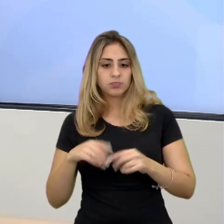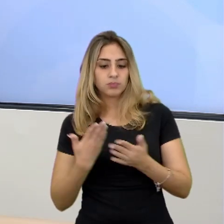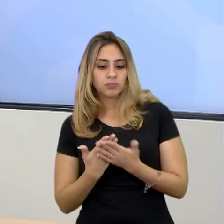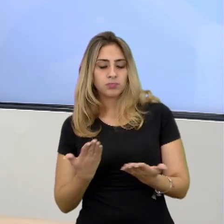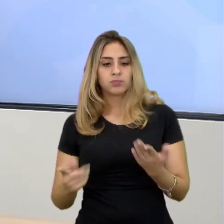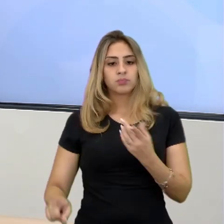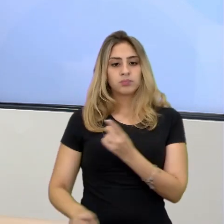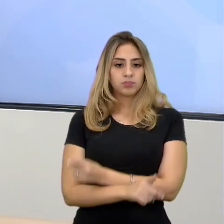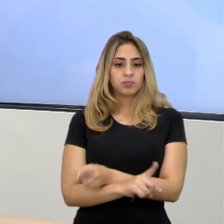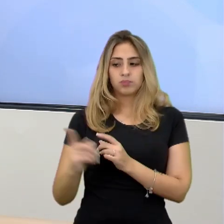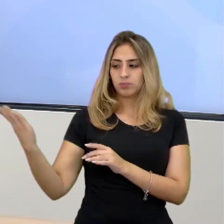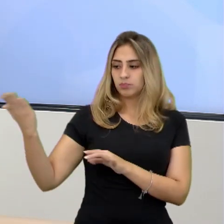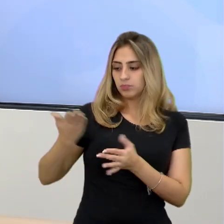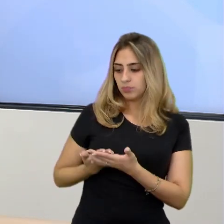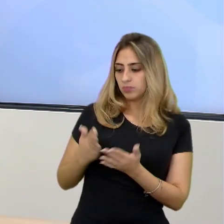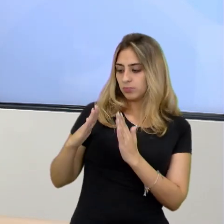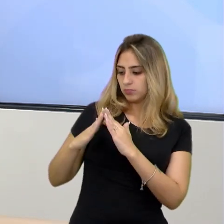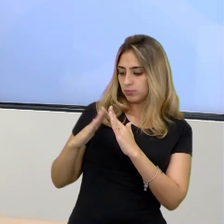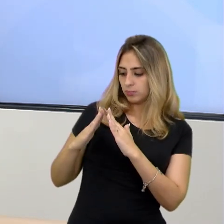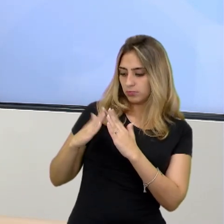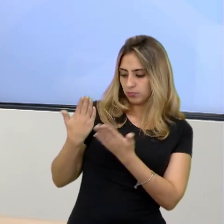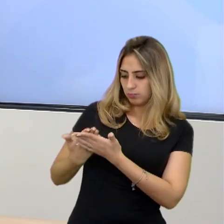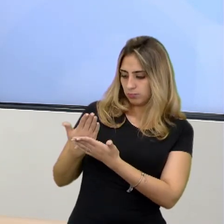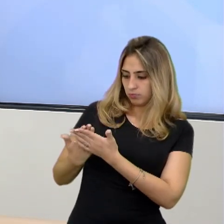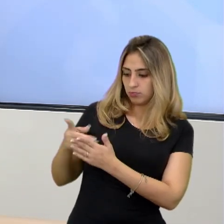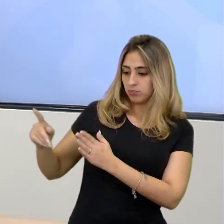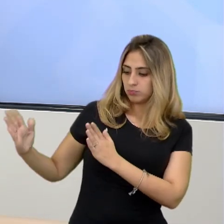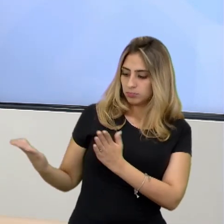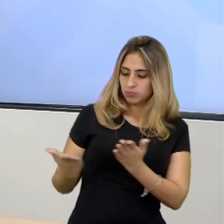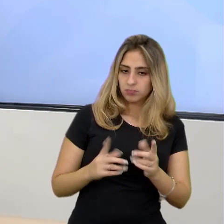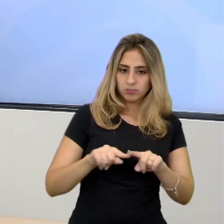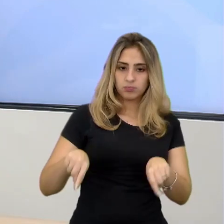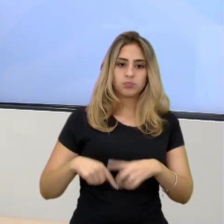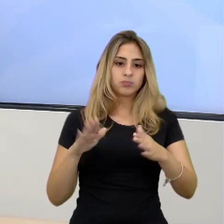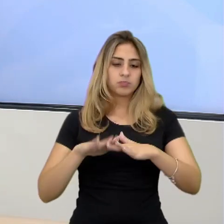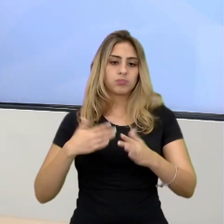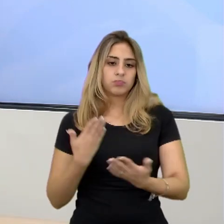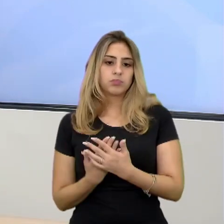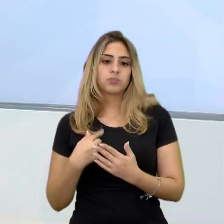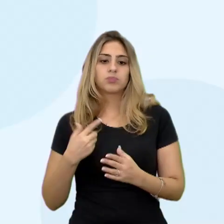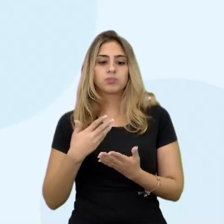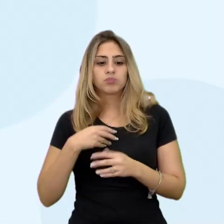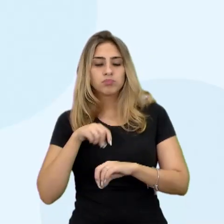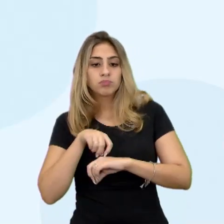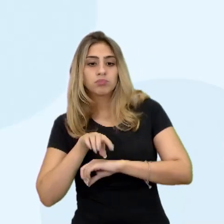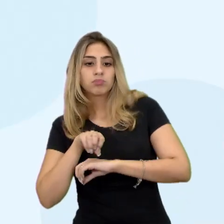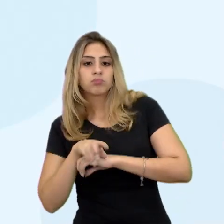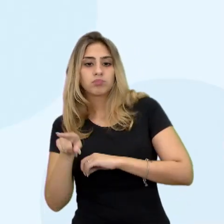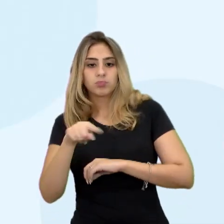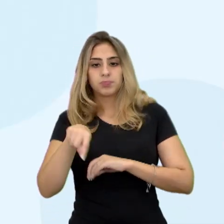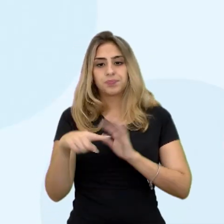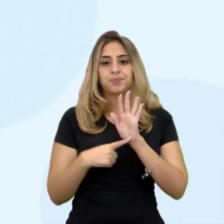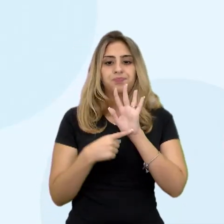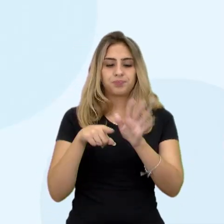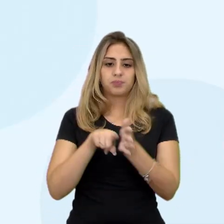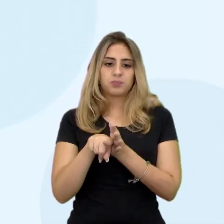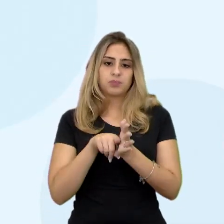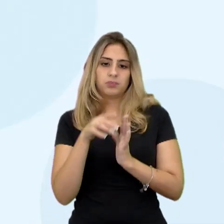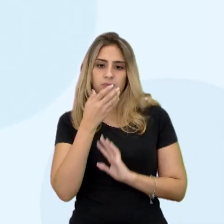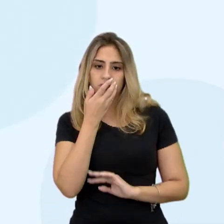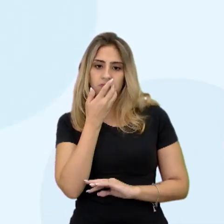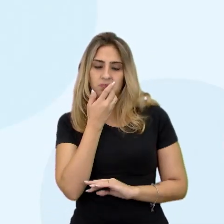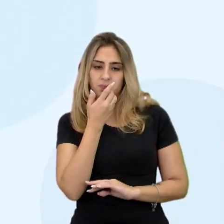em casa e trazer as informações para a sala de aula. E aí, nós separamos algumas sugestões para a apresentação